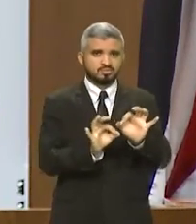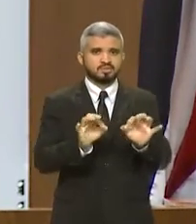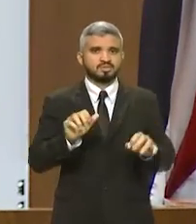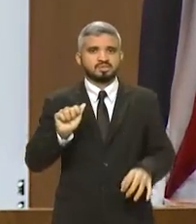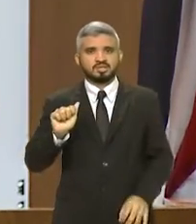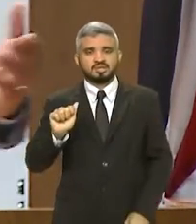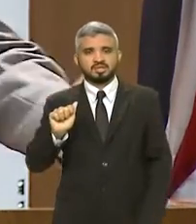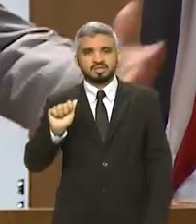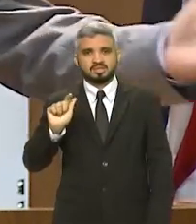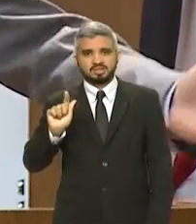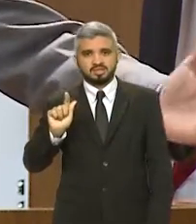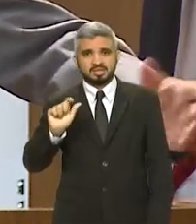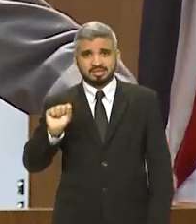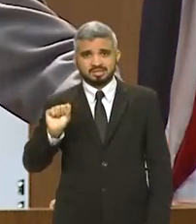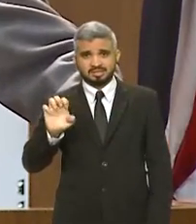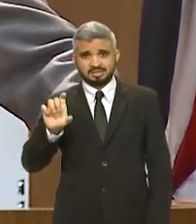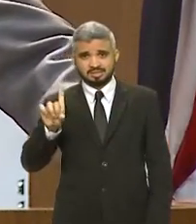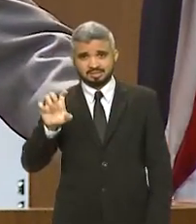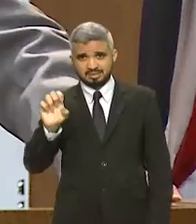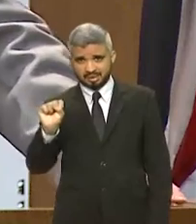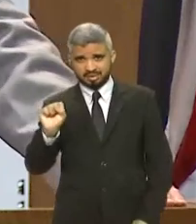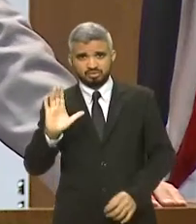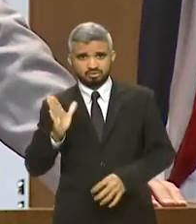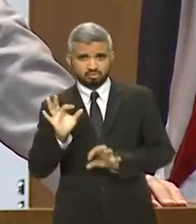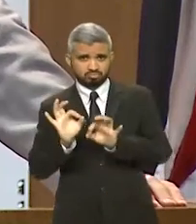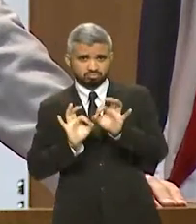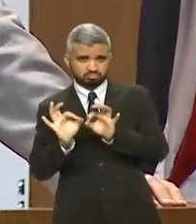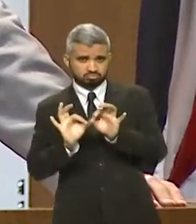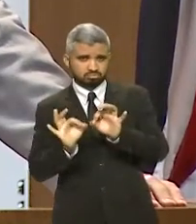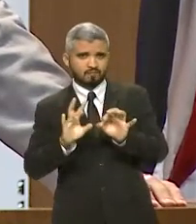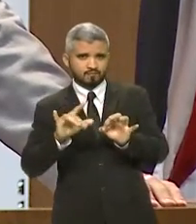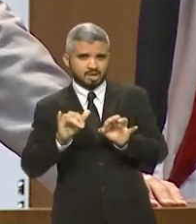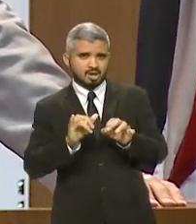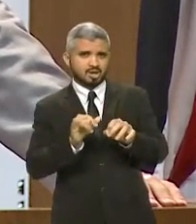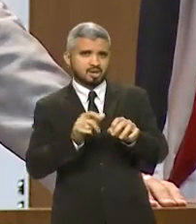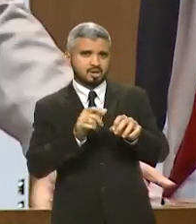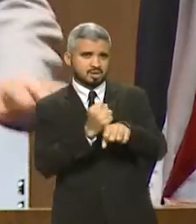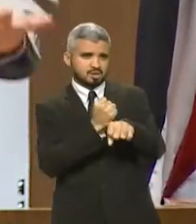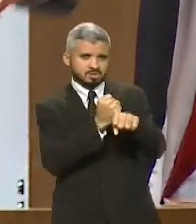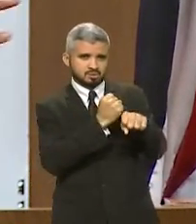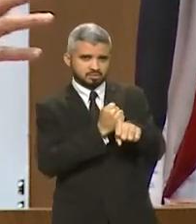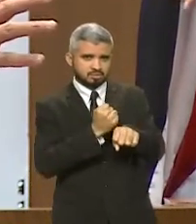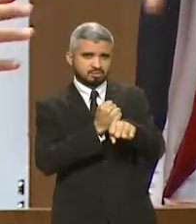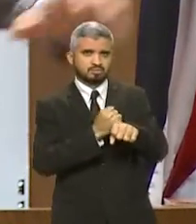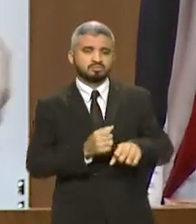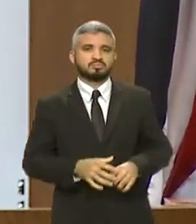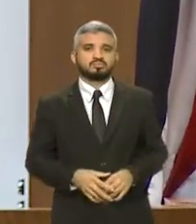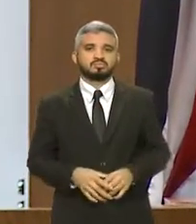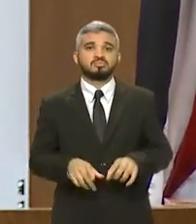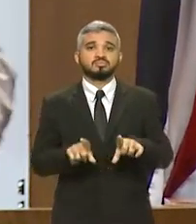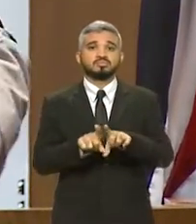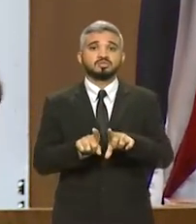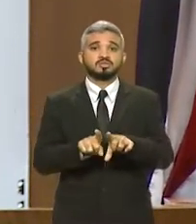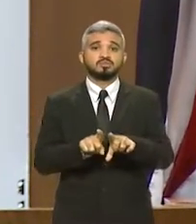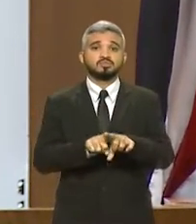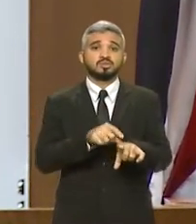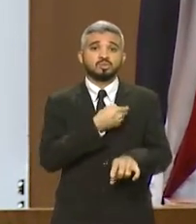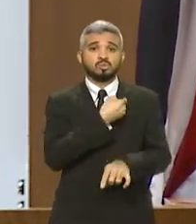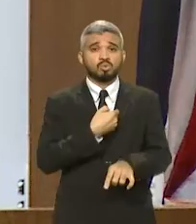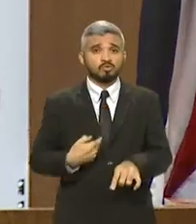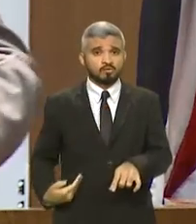sedes. O governo do estado também avançou para uma outra região da nossa